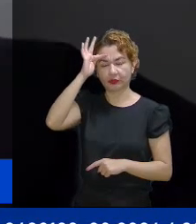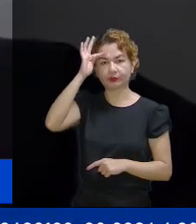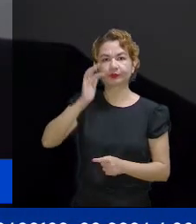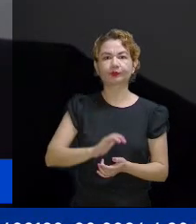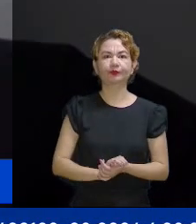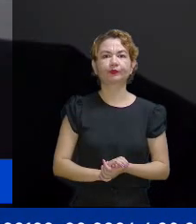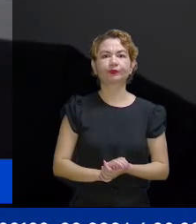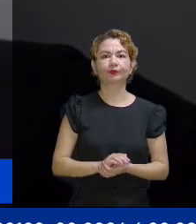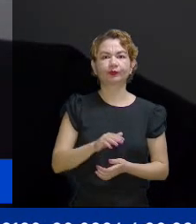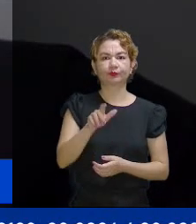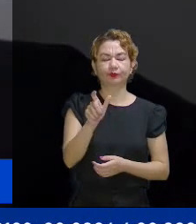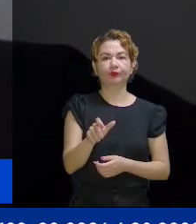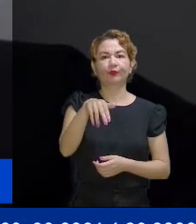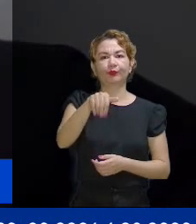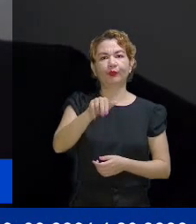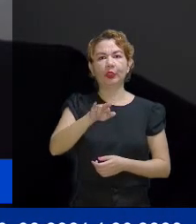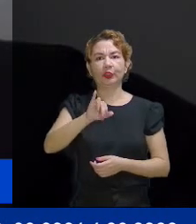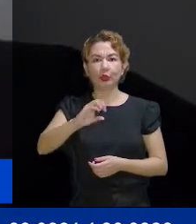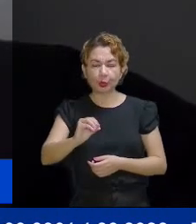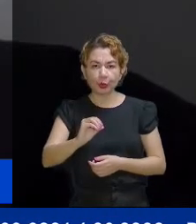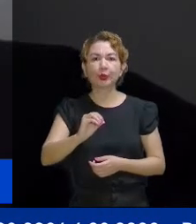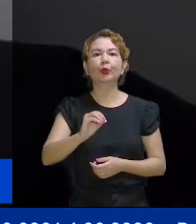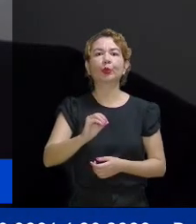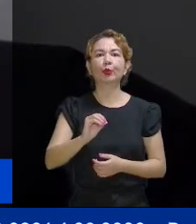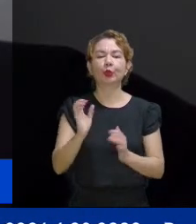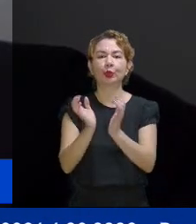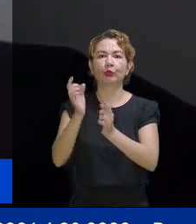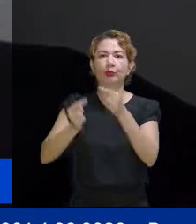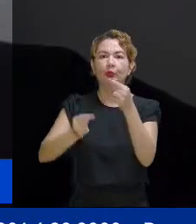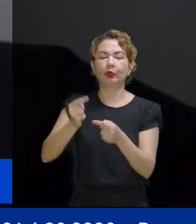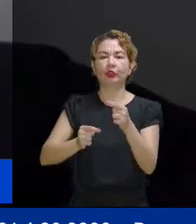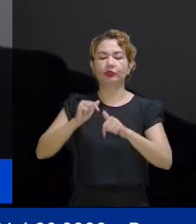Recurso eleitoral na representação. Número do processo